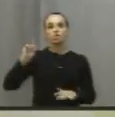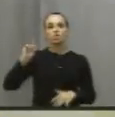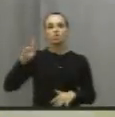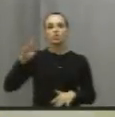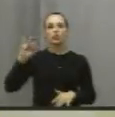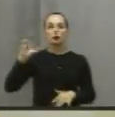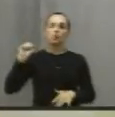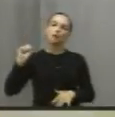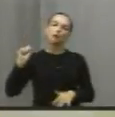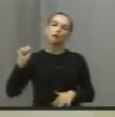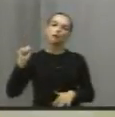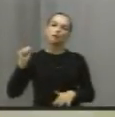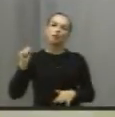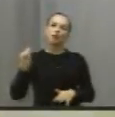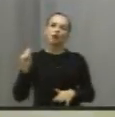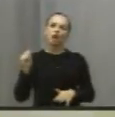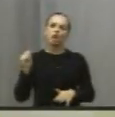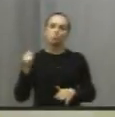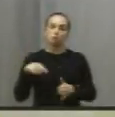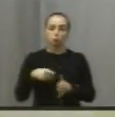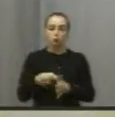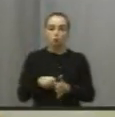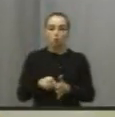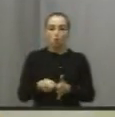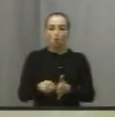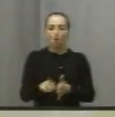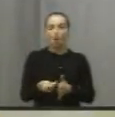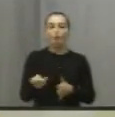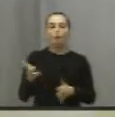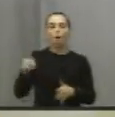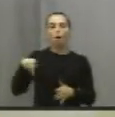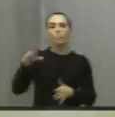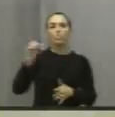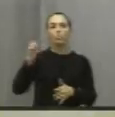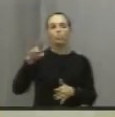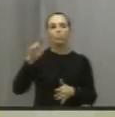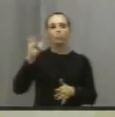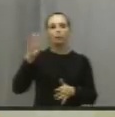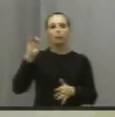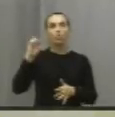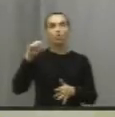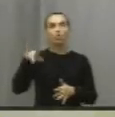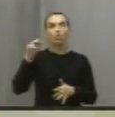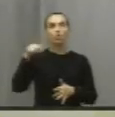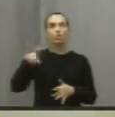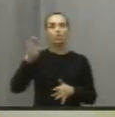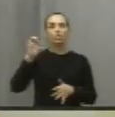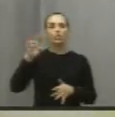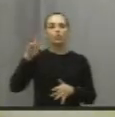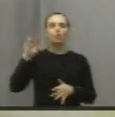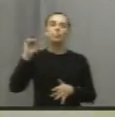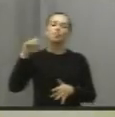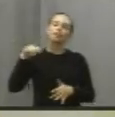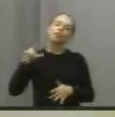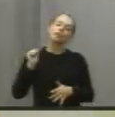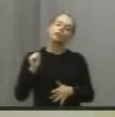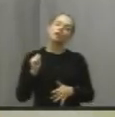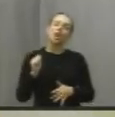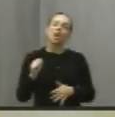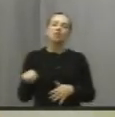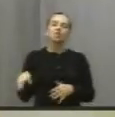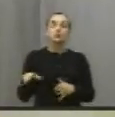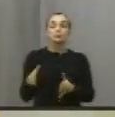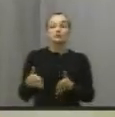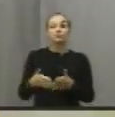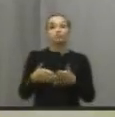espionagem norte-americana, o Estado da Palestina e mais, se propondo, inclusive, a